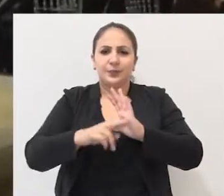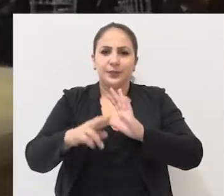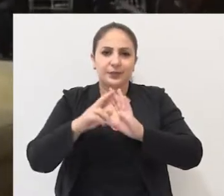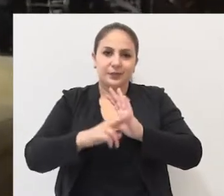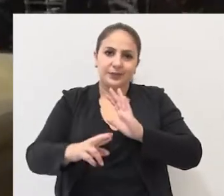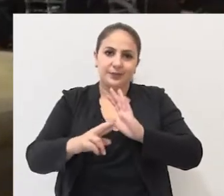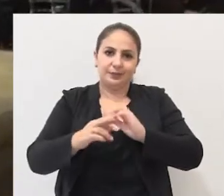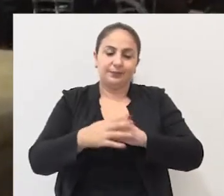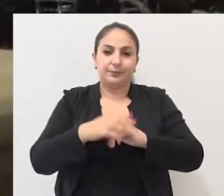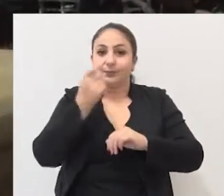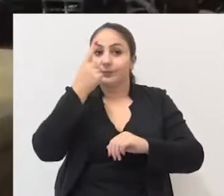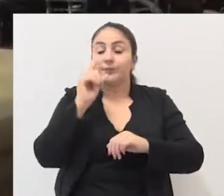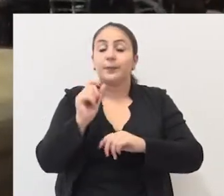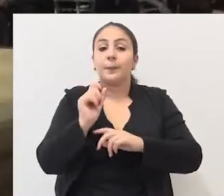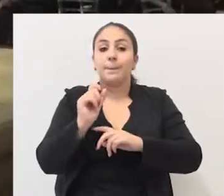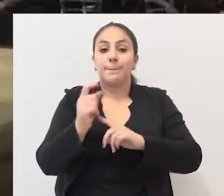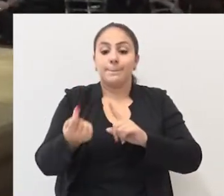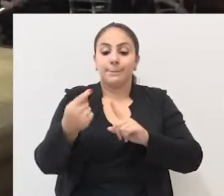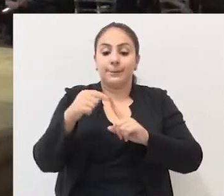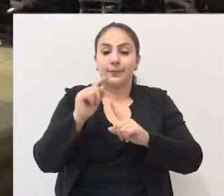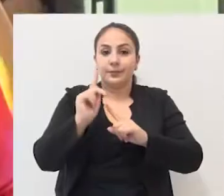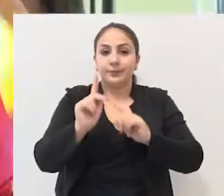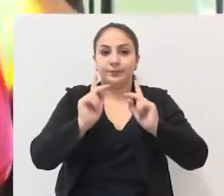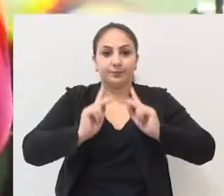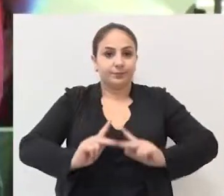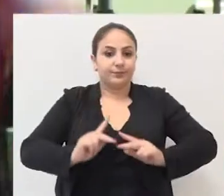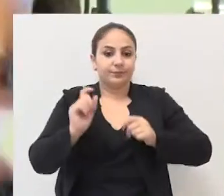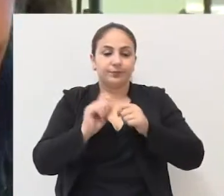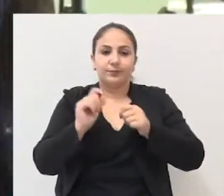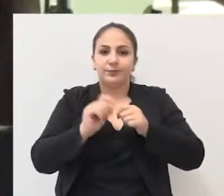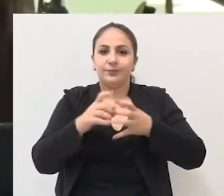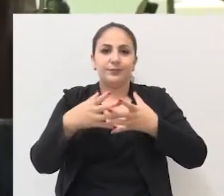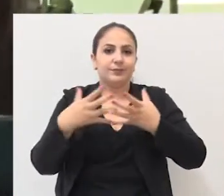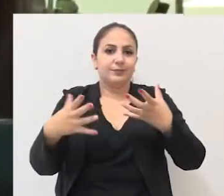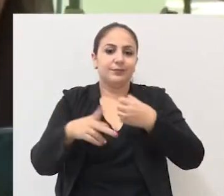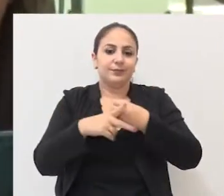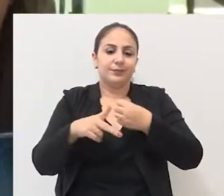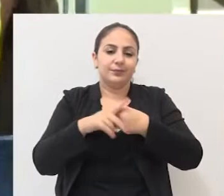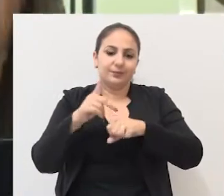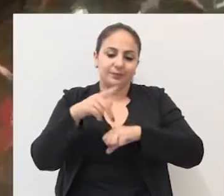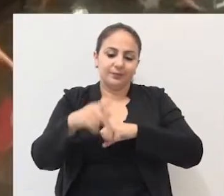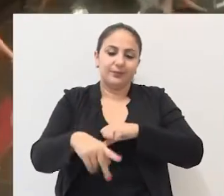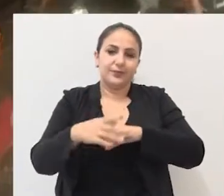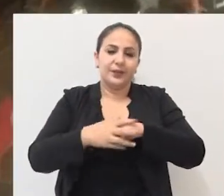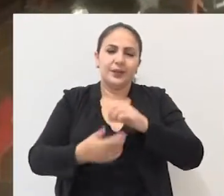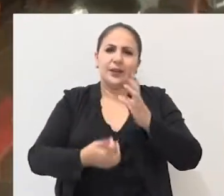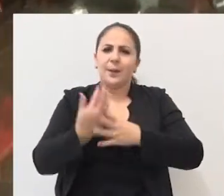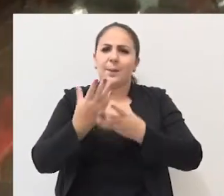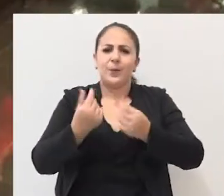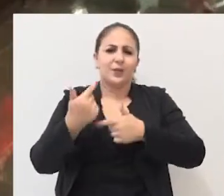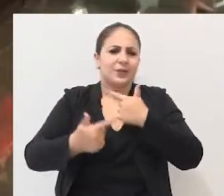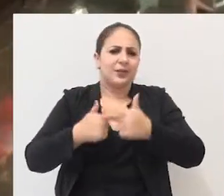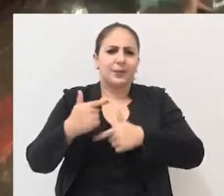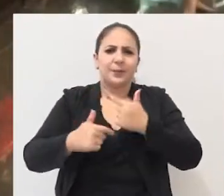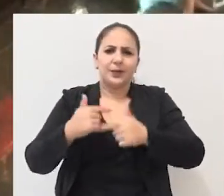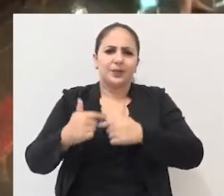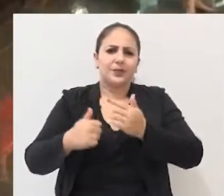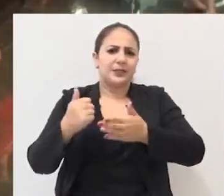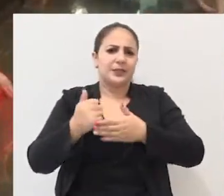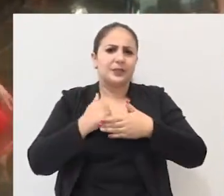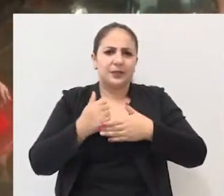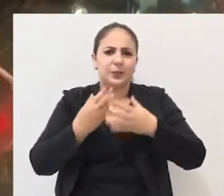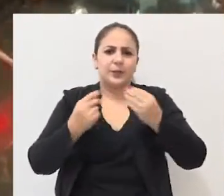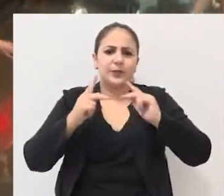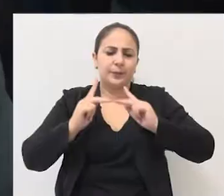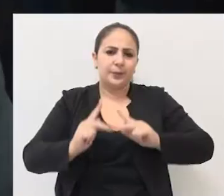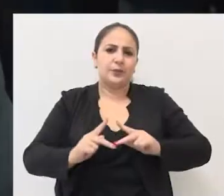represento, pela ideia desses investidores fazer esse grande shopping em Passo Fundo, que vai gerar muito emprego, vai trazer